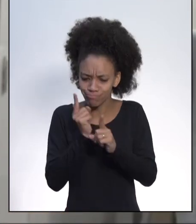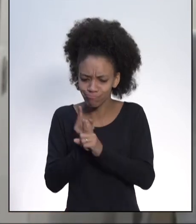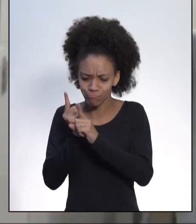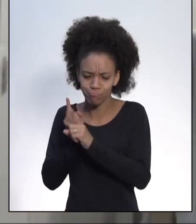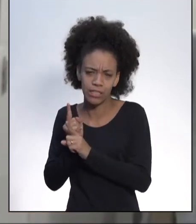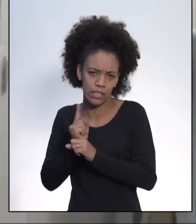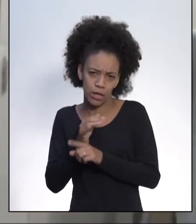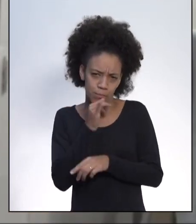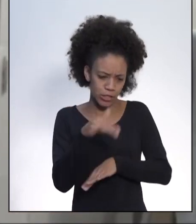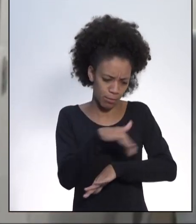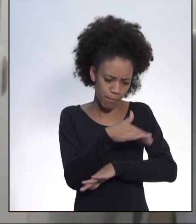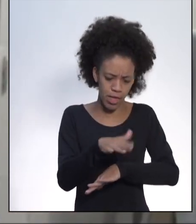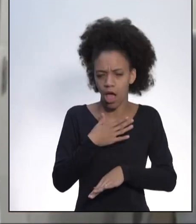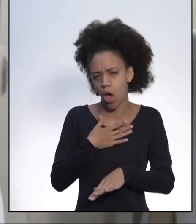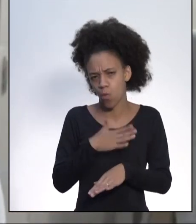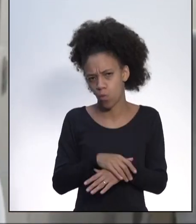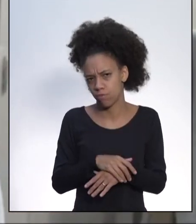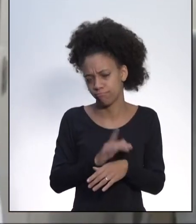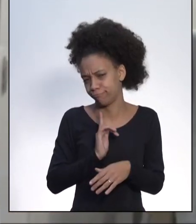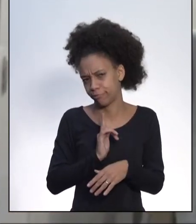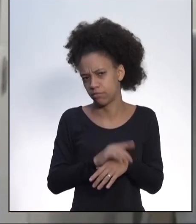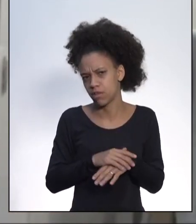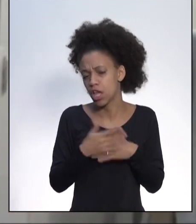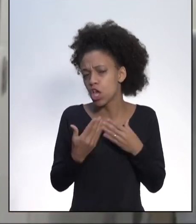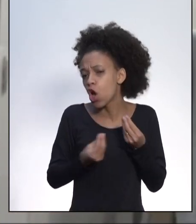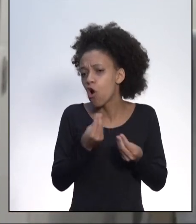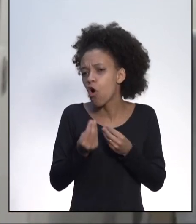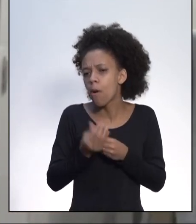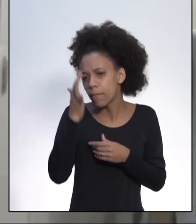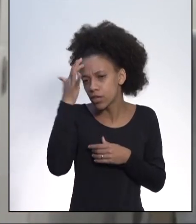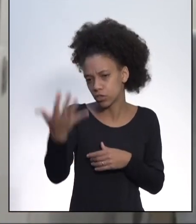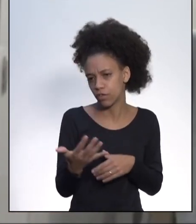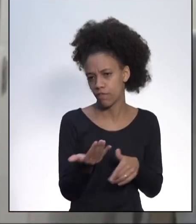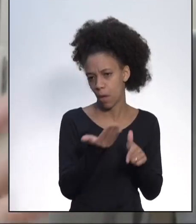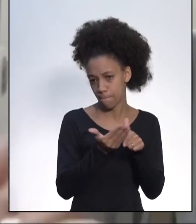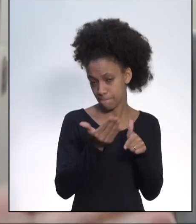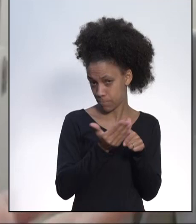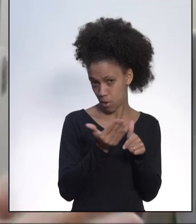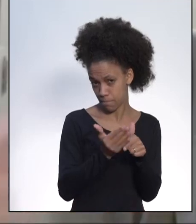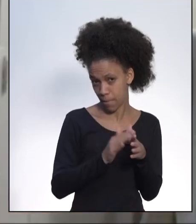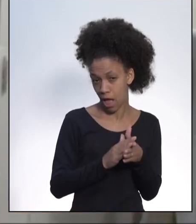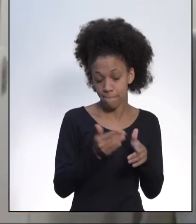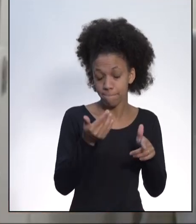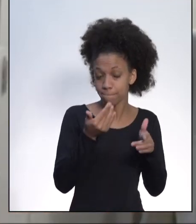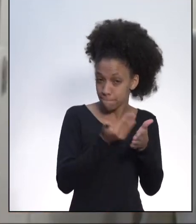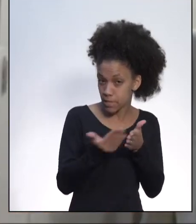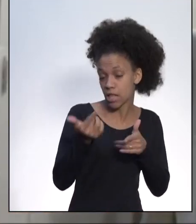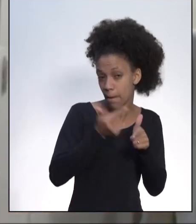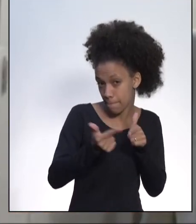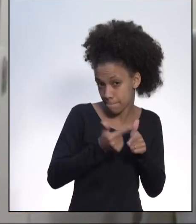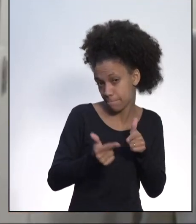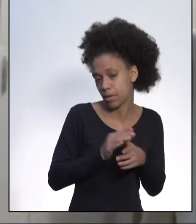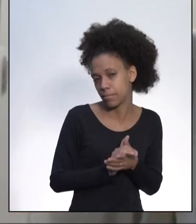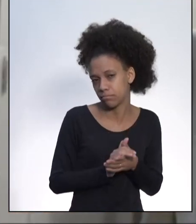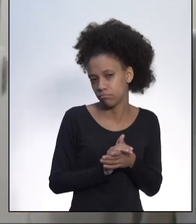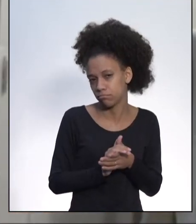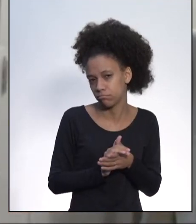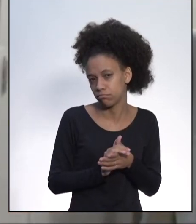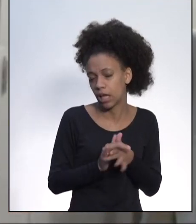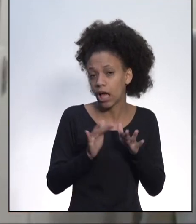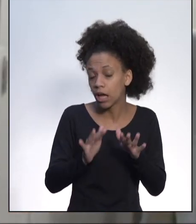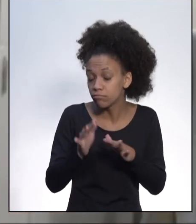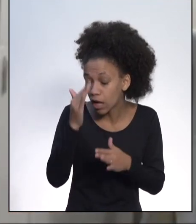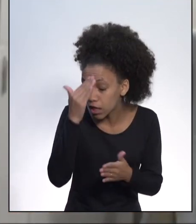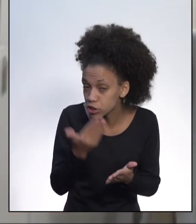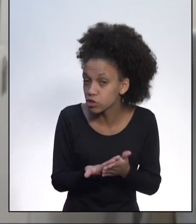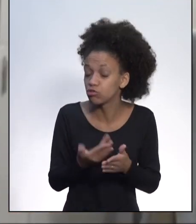por exemplo, a minha rua tem, tá? E como é que eu posso ajudar a resolver meu problema, ajudar a resolver o problema dessas pessoas.